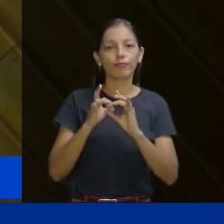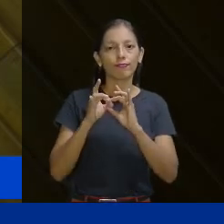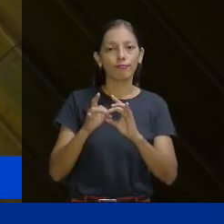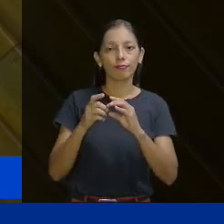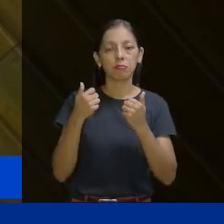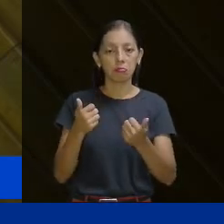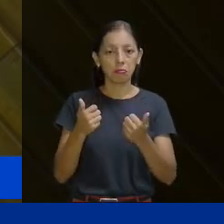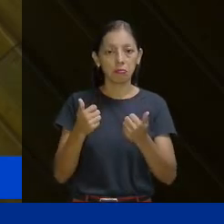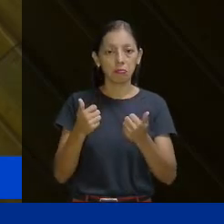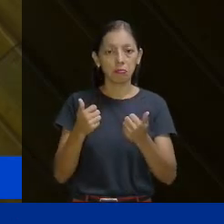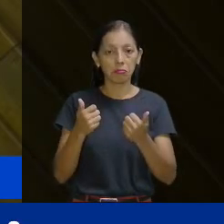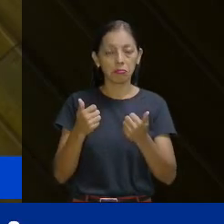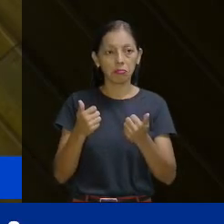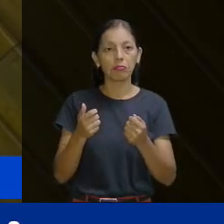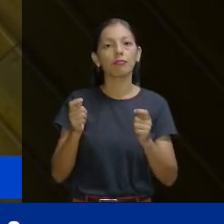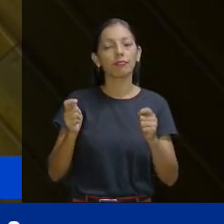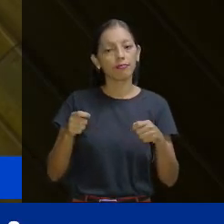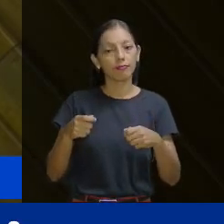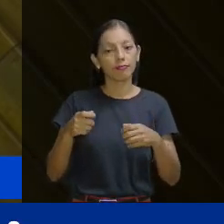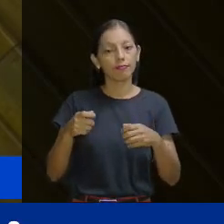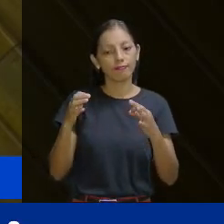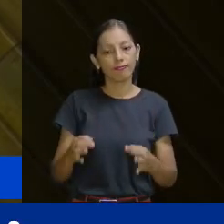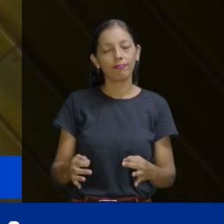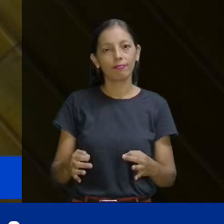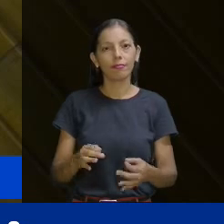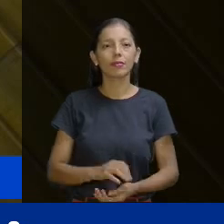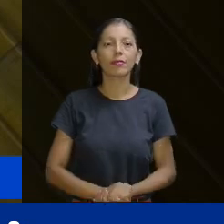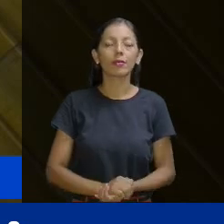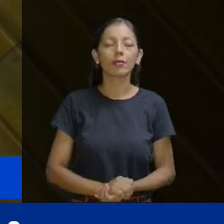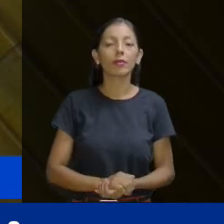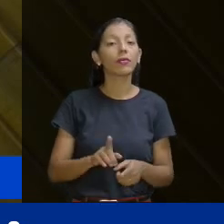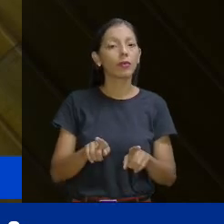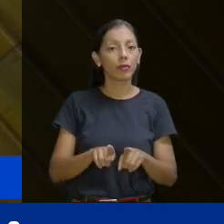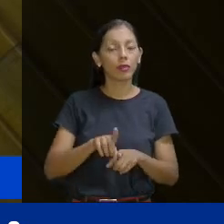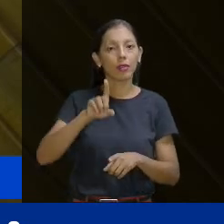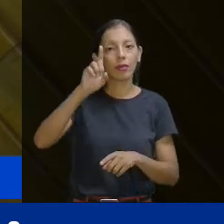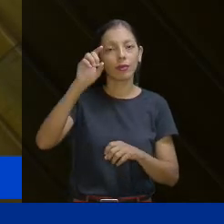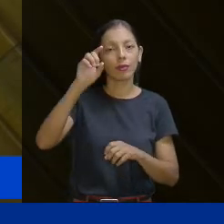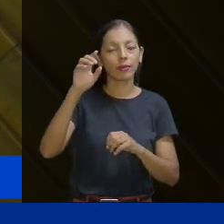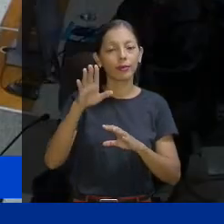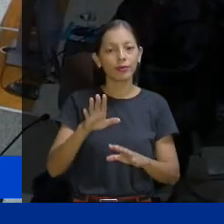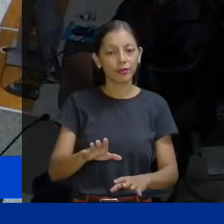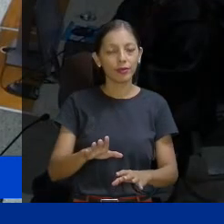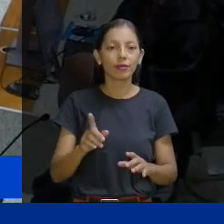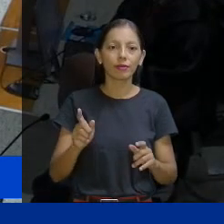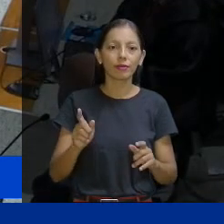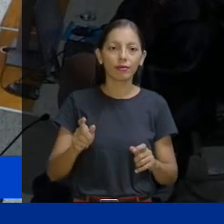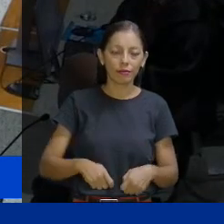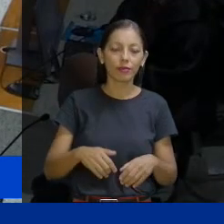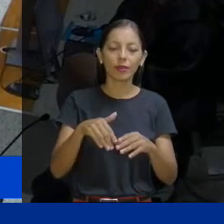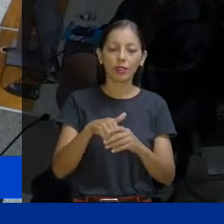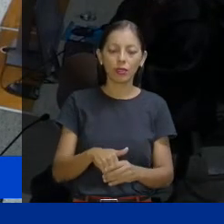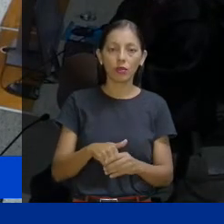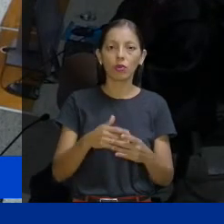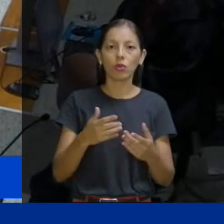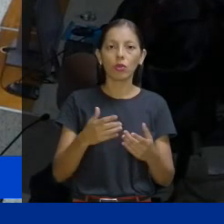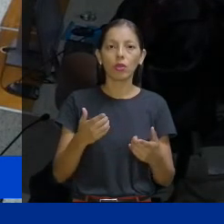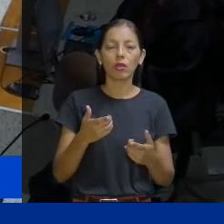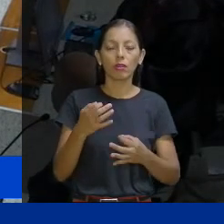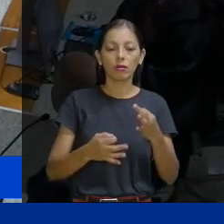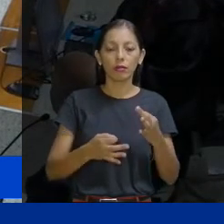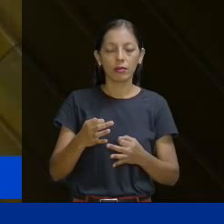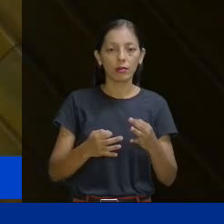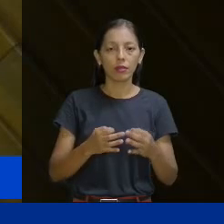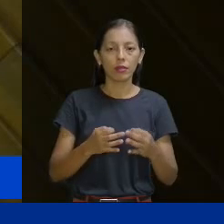E Deus tem nos abençoado e a Justiça Eleitoral tem cumprido com